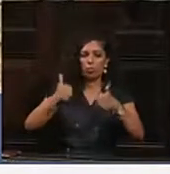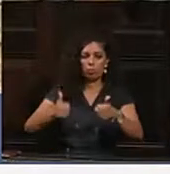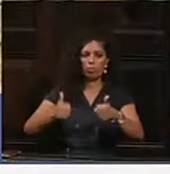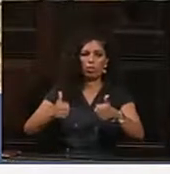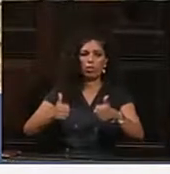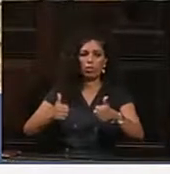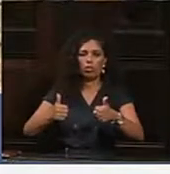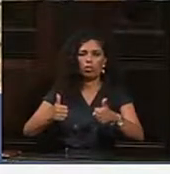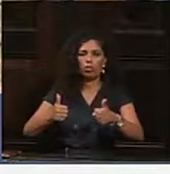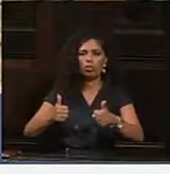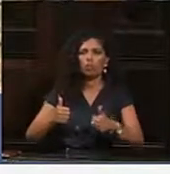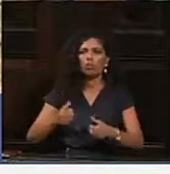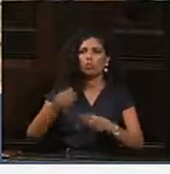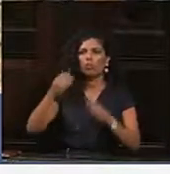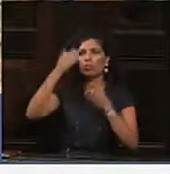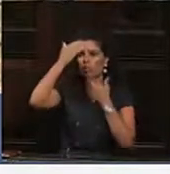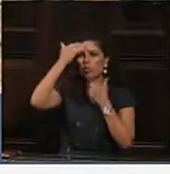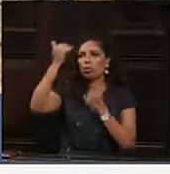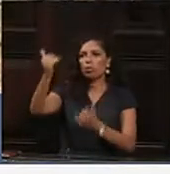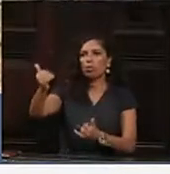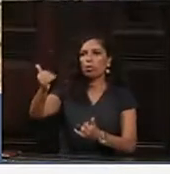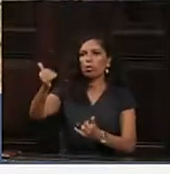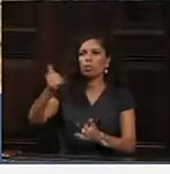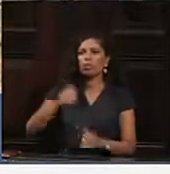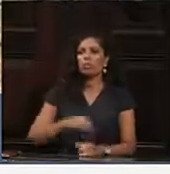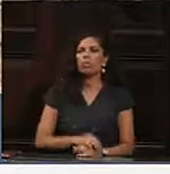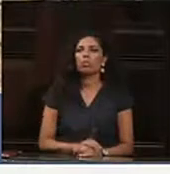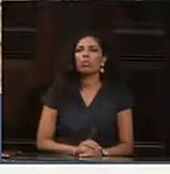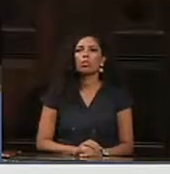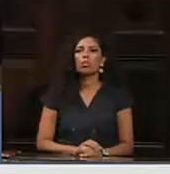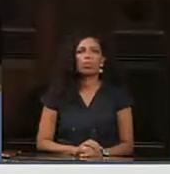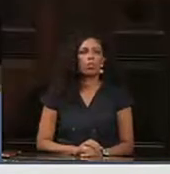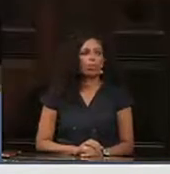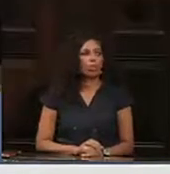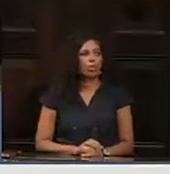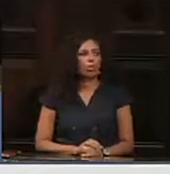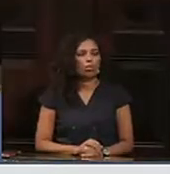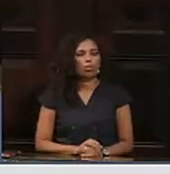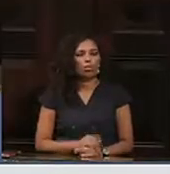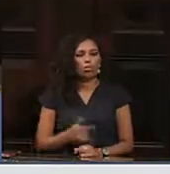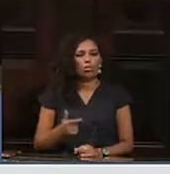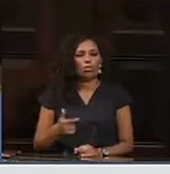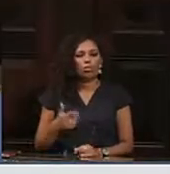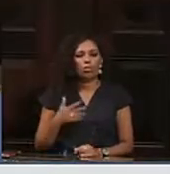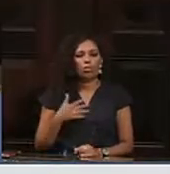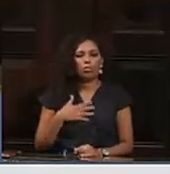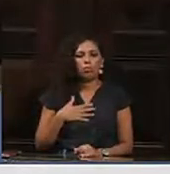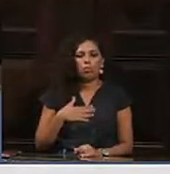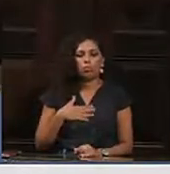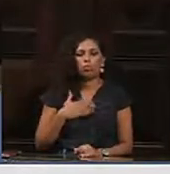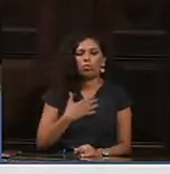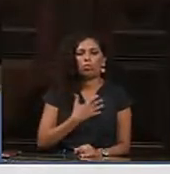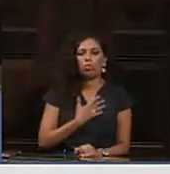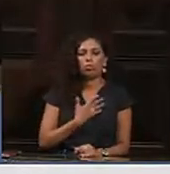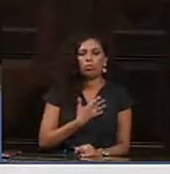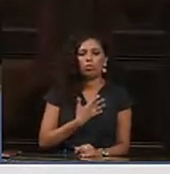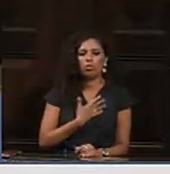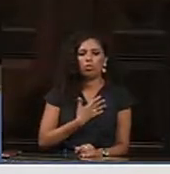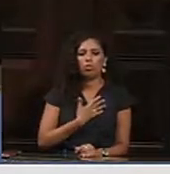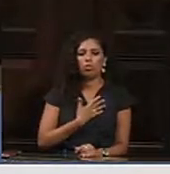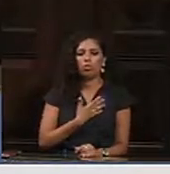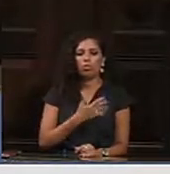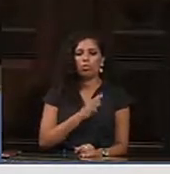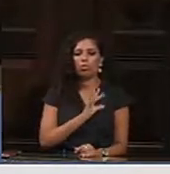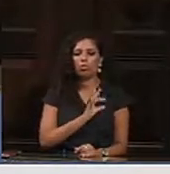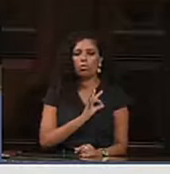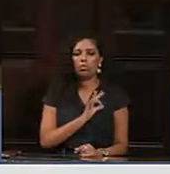com o dito coronel. Muito obrigado. Nada. Muito obrigado, deputado. Prazer. Por onde? Meu nobre companheiro de farda policial